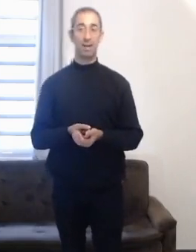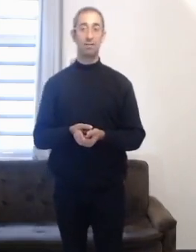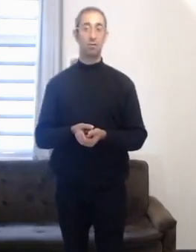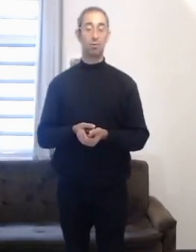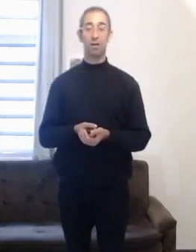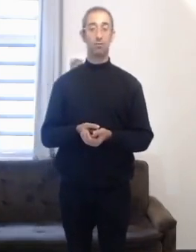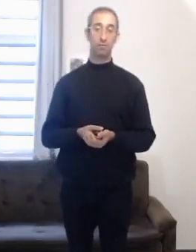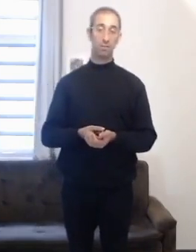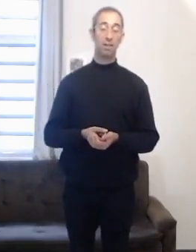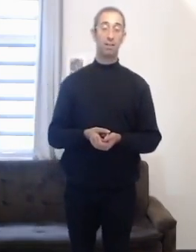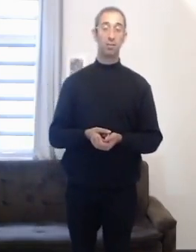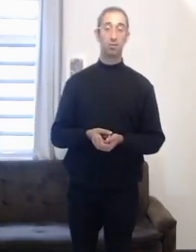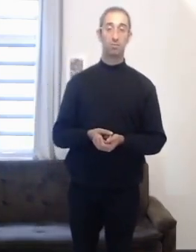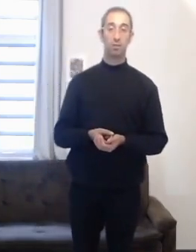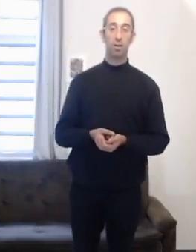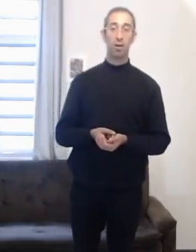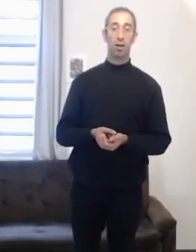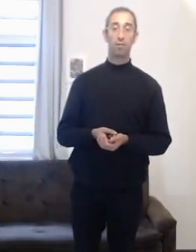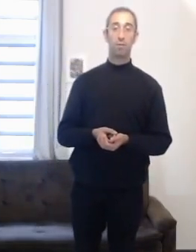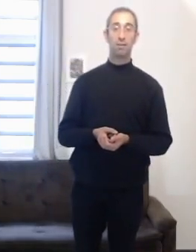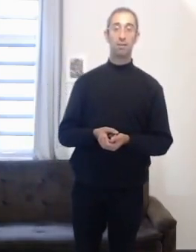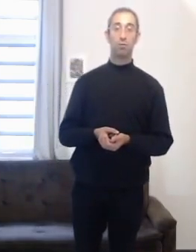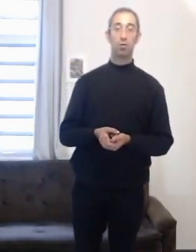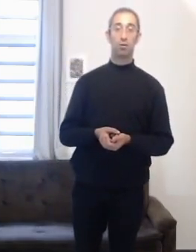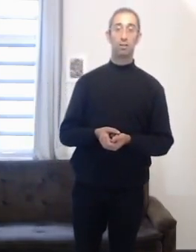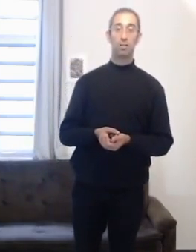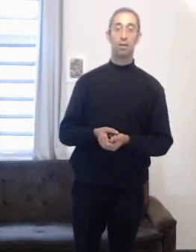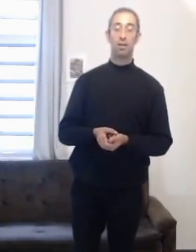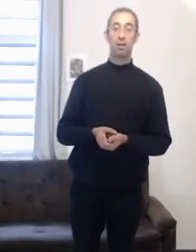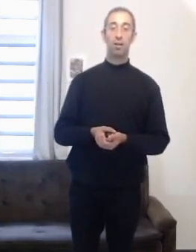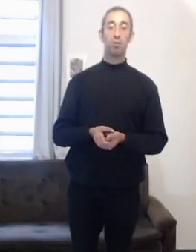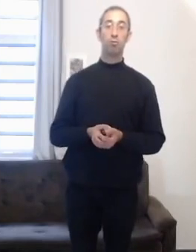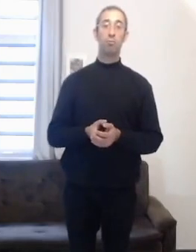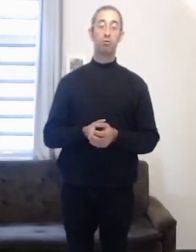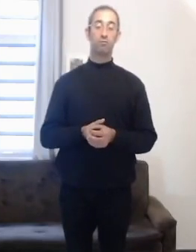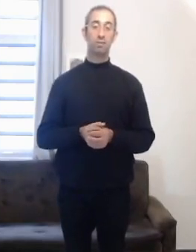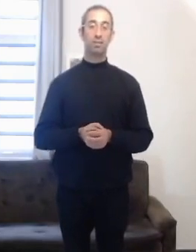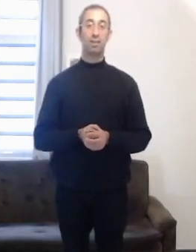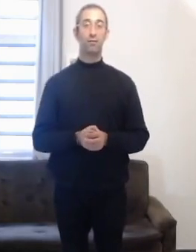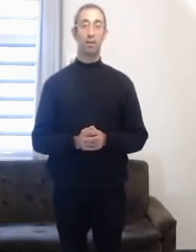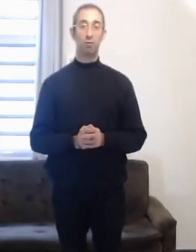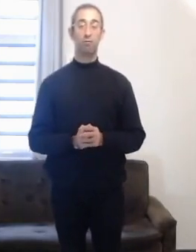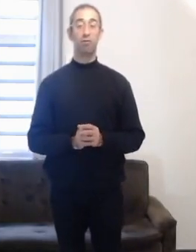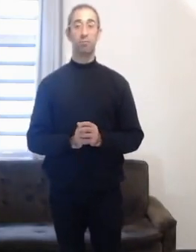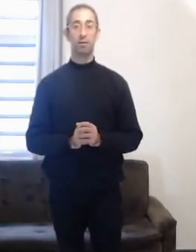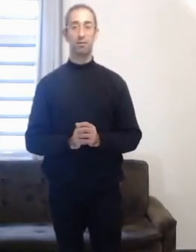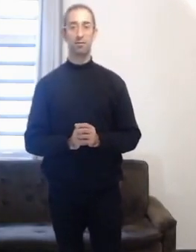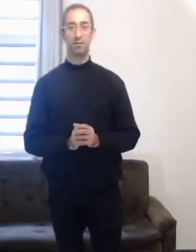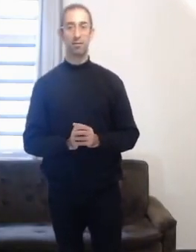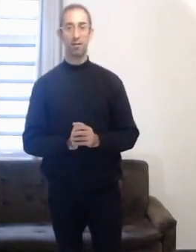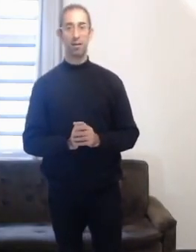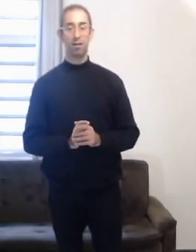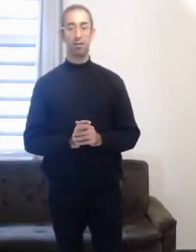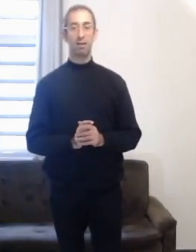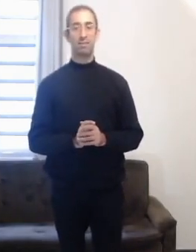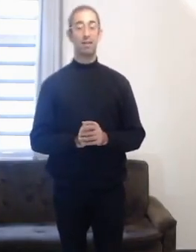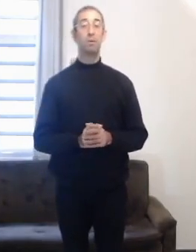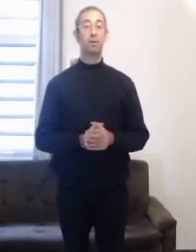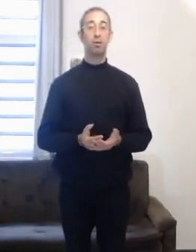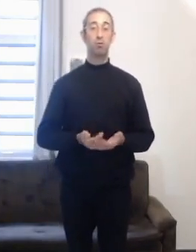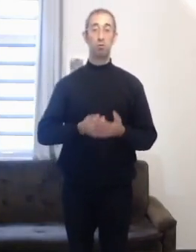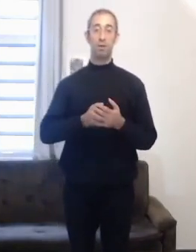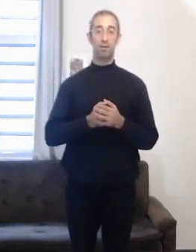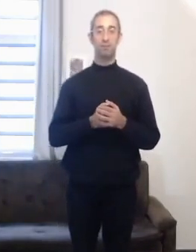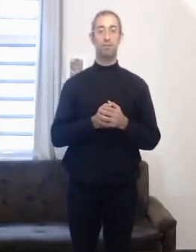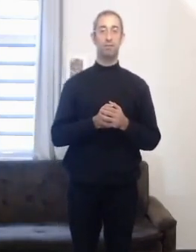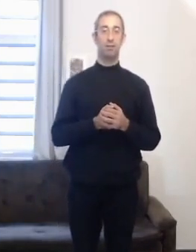mulher que está grávida com uma causa suficiente. Agora vamos pensar um outro, assim. Não comer o suficiente e ficar com fome. Então tá,